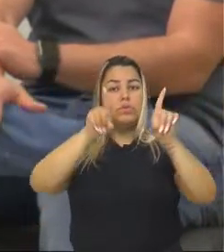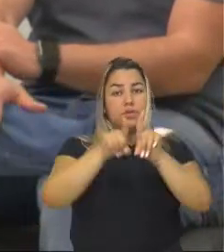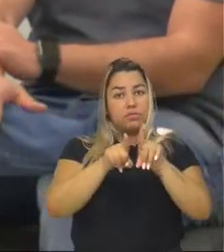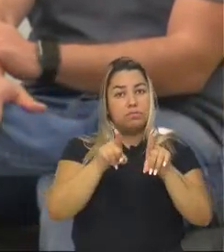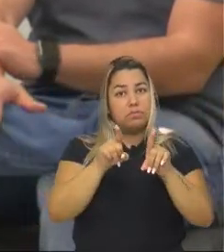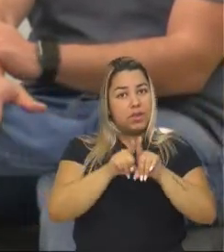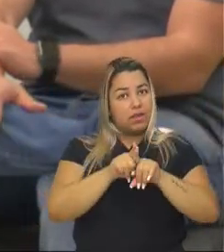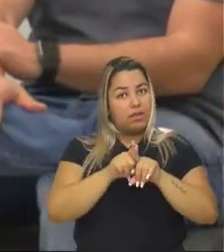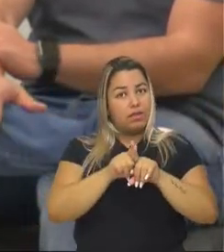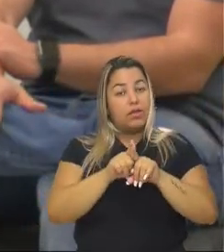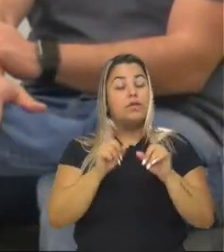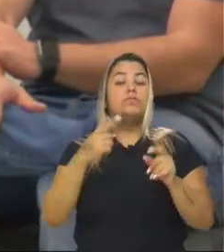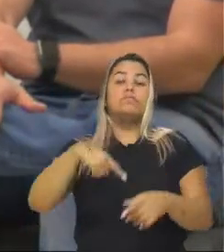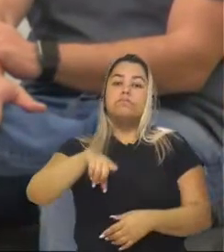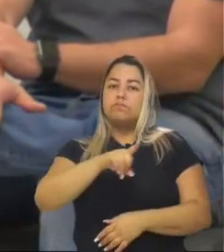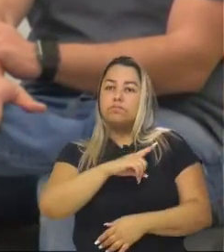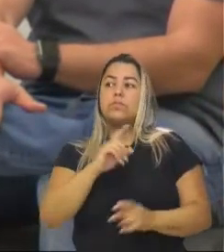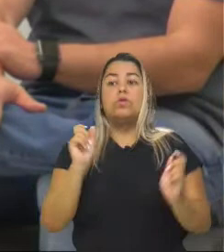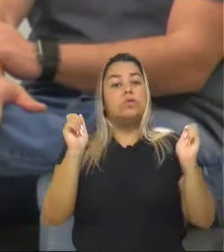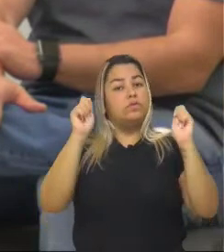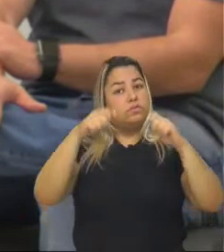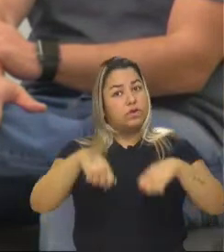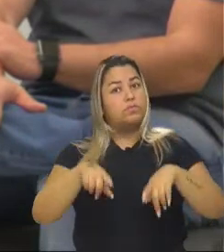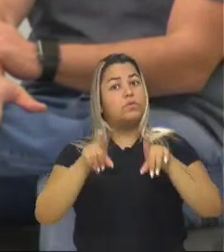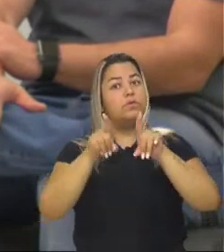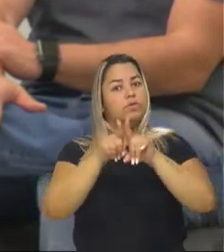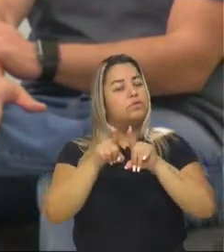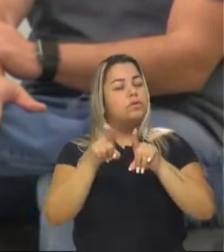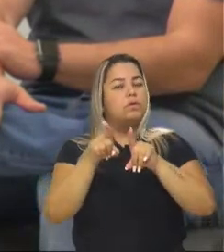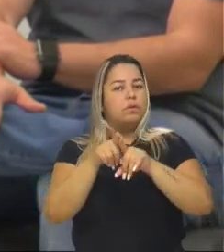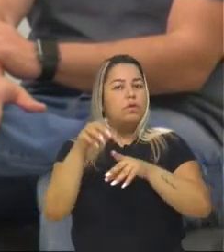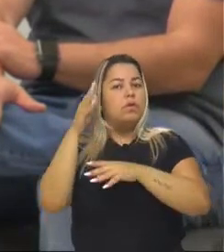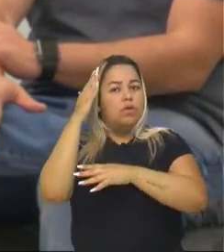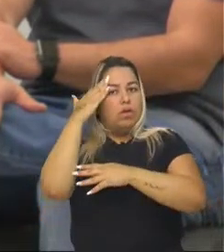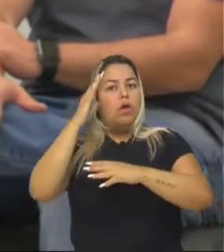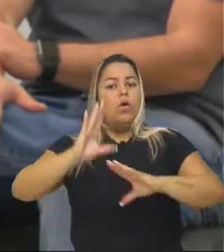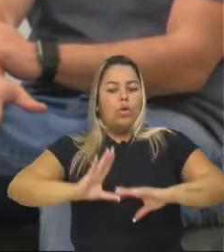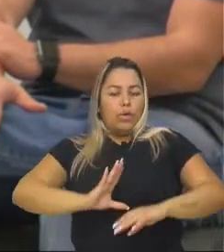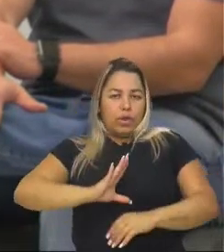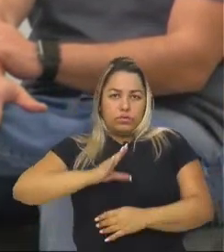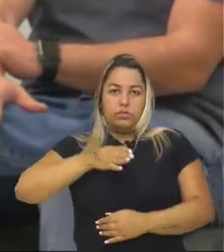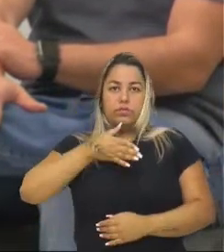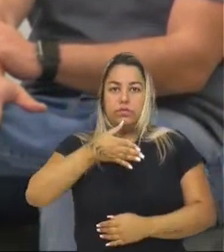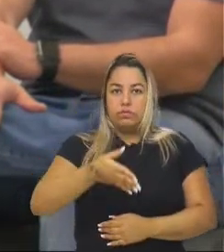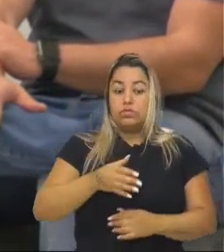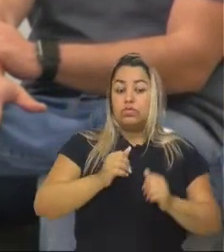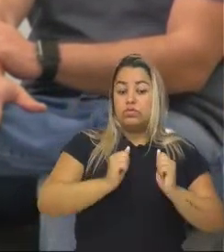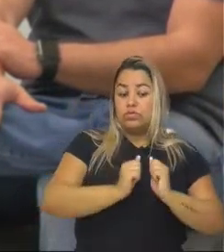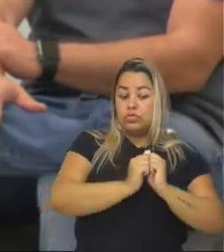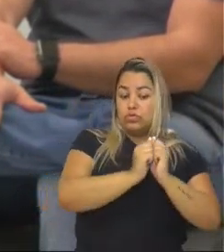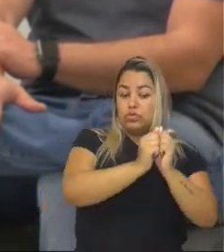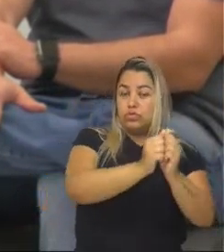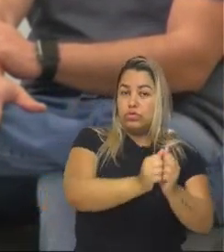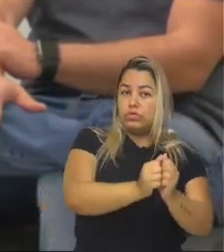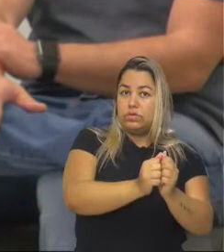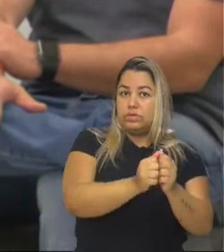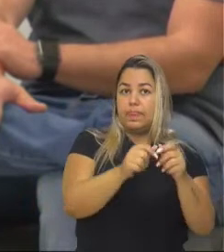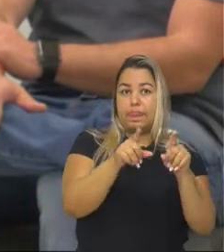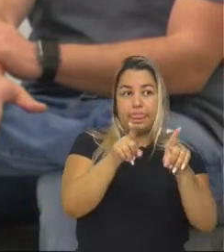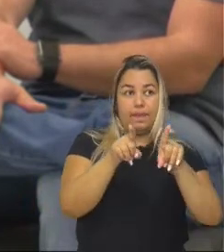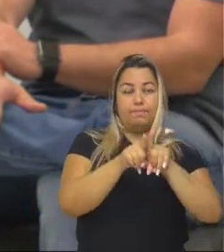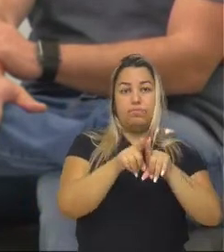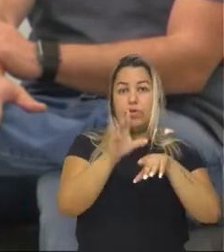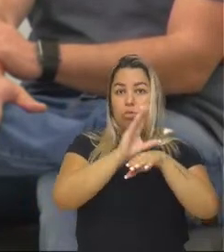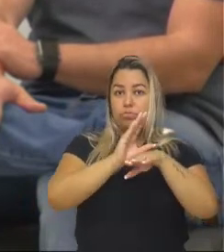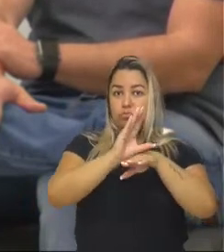enquanto isso, nós precisamos ainda ter mais uma dose de coragem. Nós juntamos o Sistema Conselho